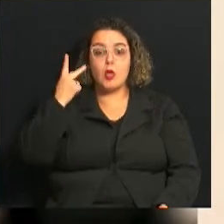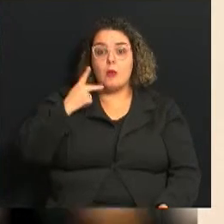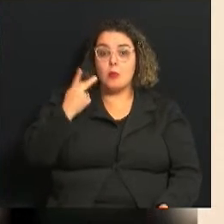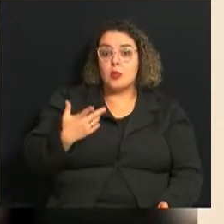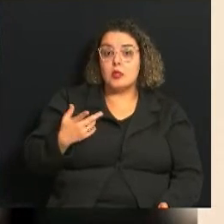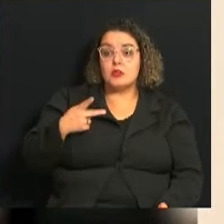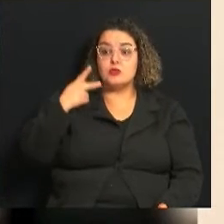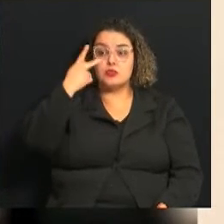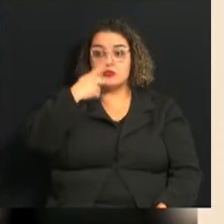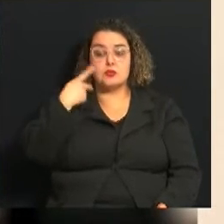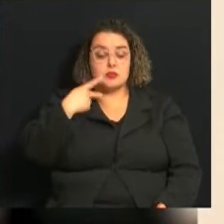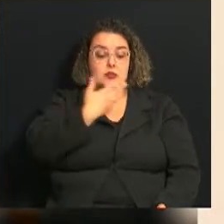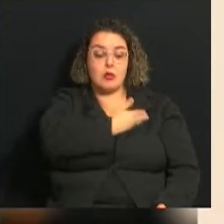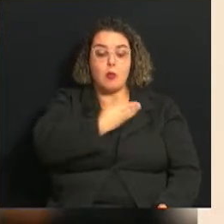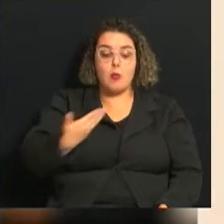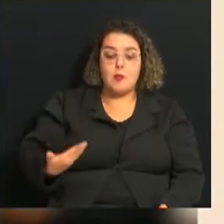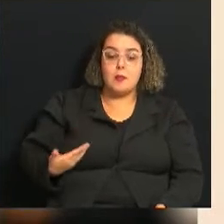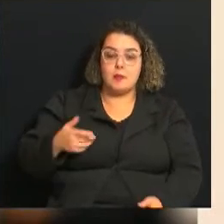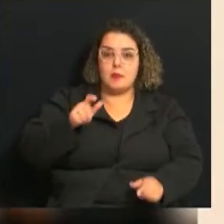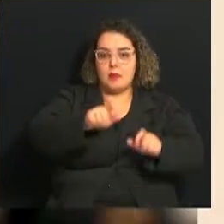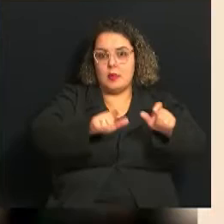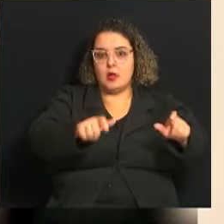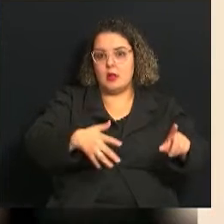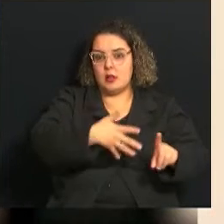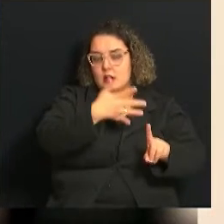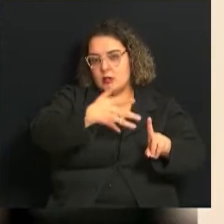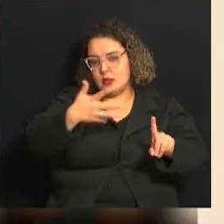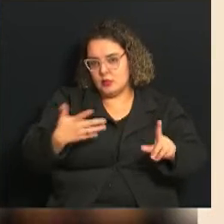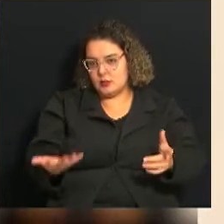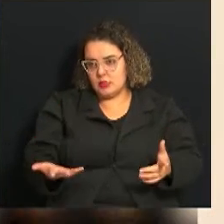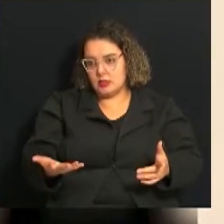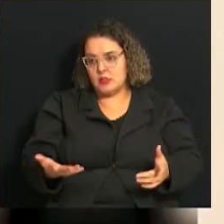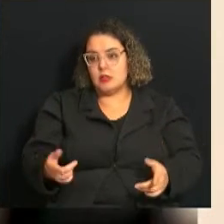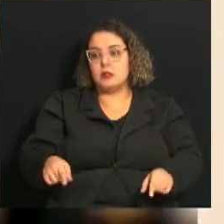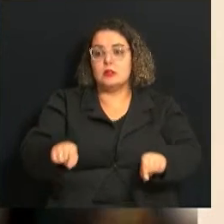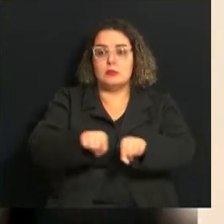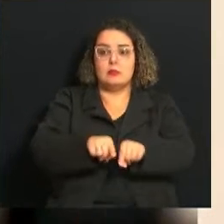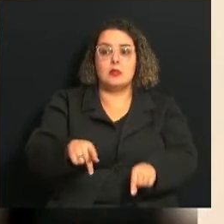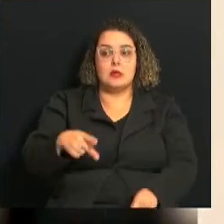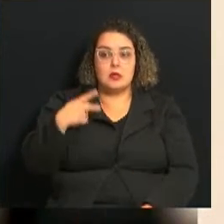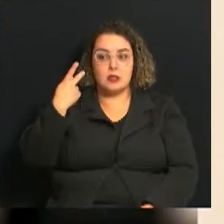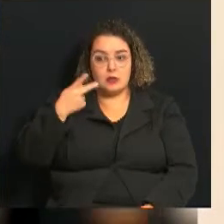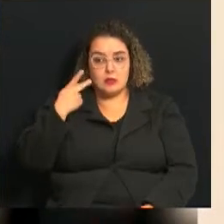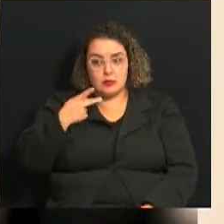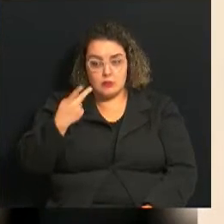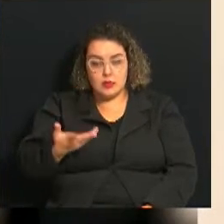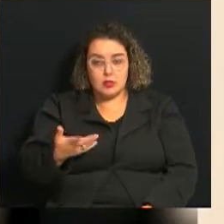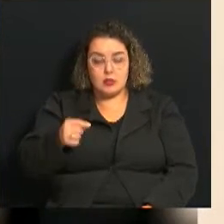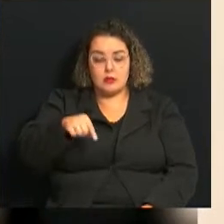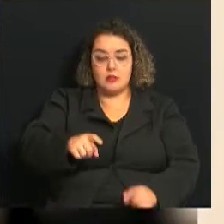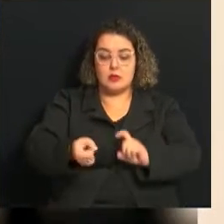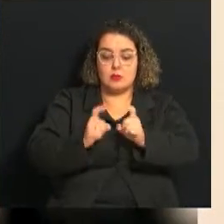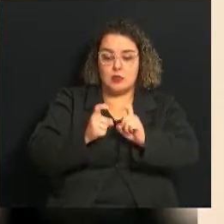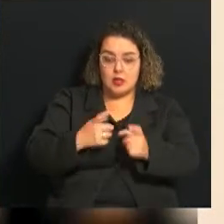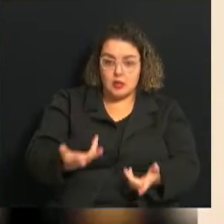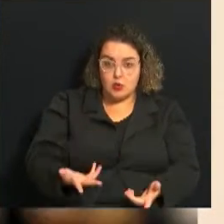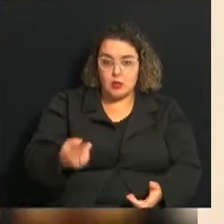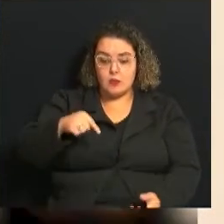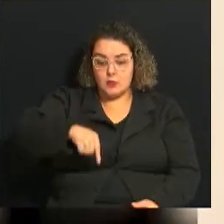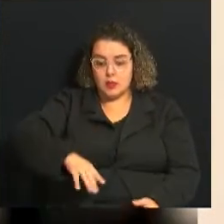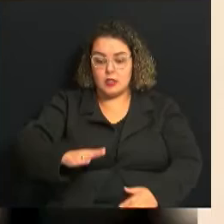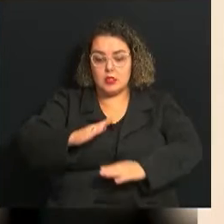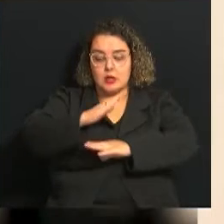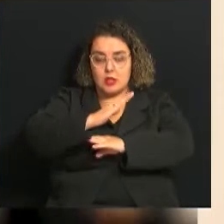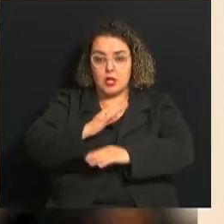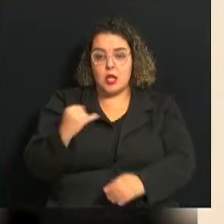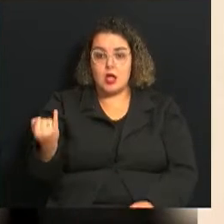públicas para essa população. Preciso ressaltar aqui também que a gente fez uma reunião nessa casa justamente sobre a importância da gente